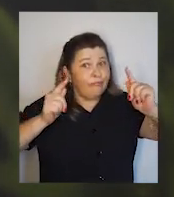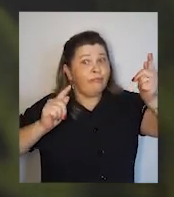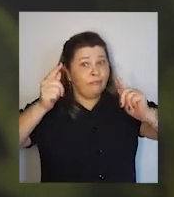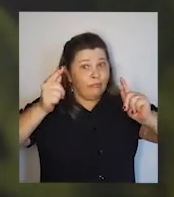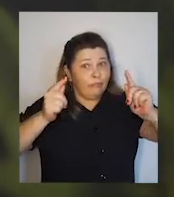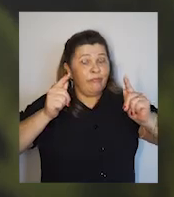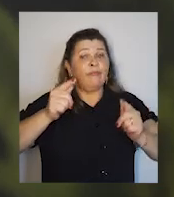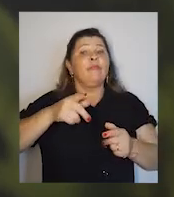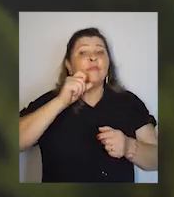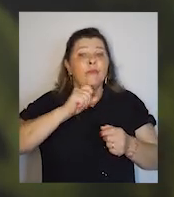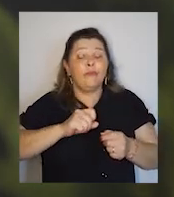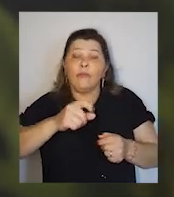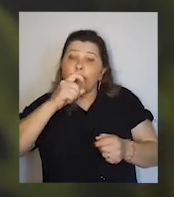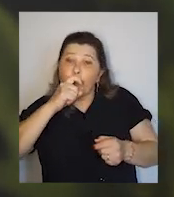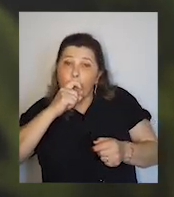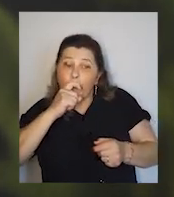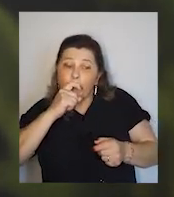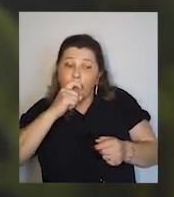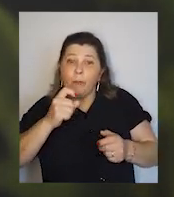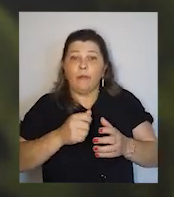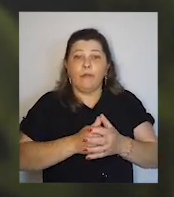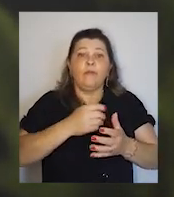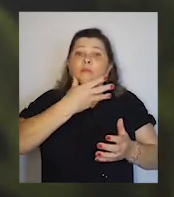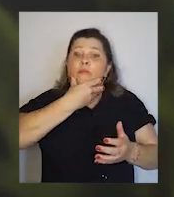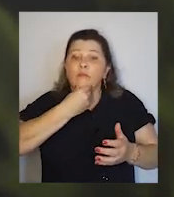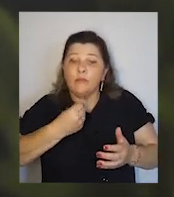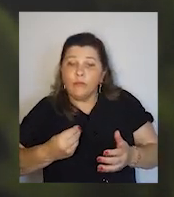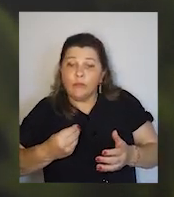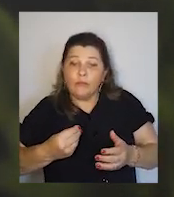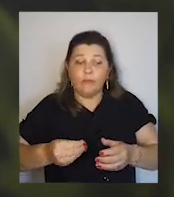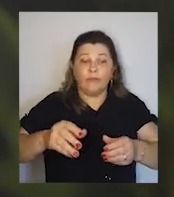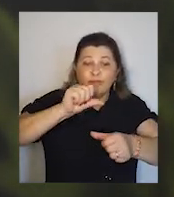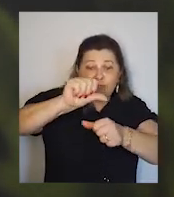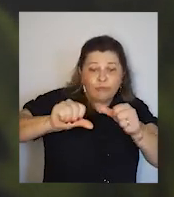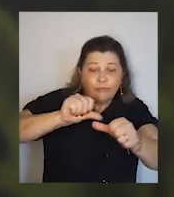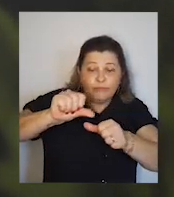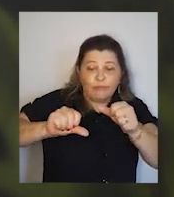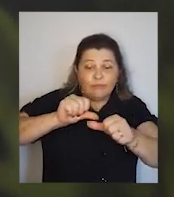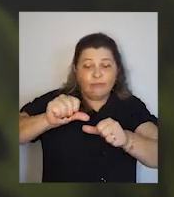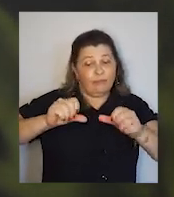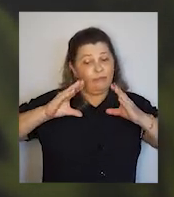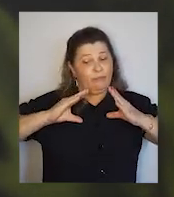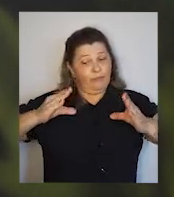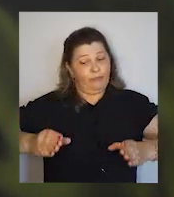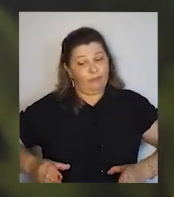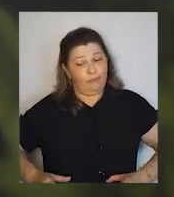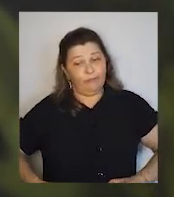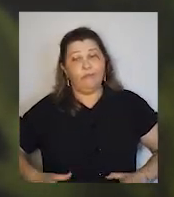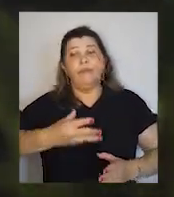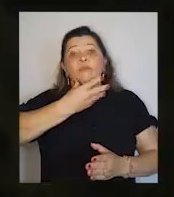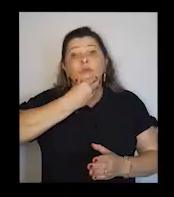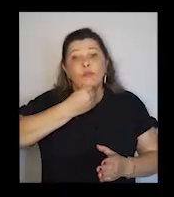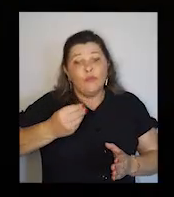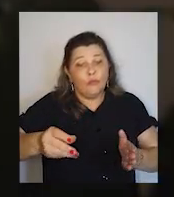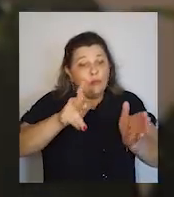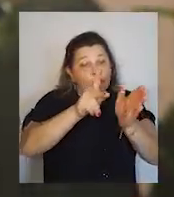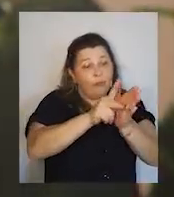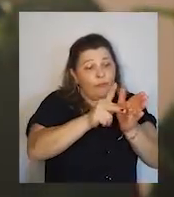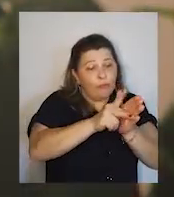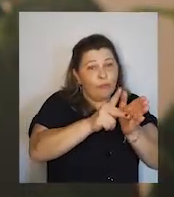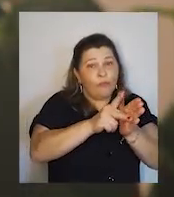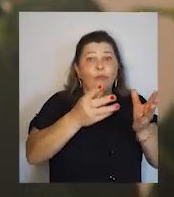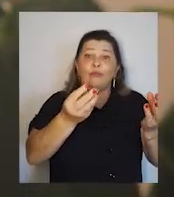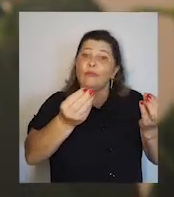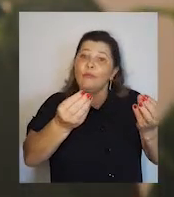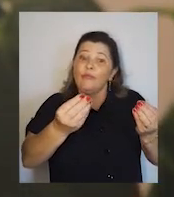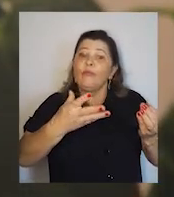2021, entendendo que este é um momento sensível, inclusive para a mudança de comportamento do homem para consigo mesmo. Muitos